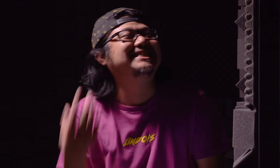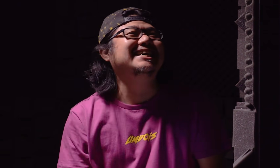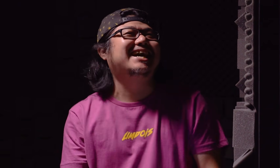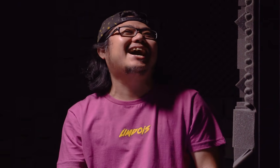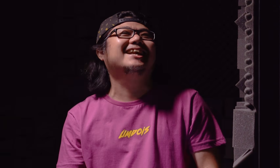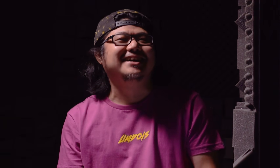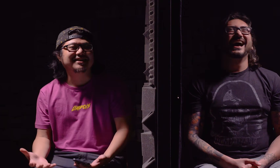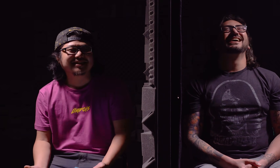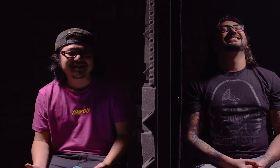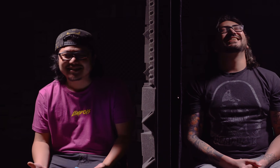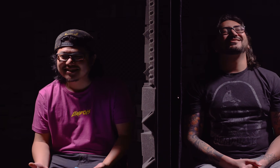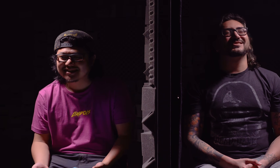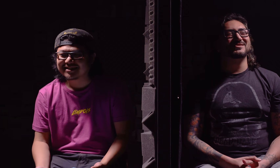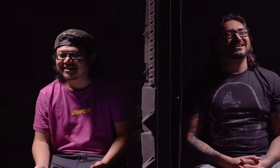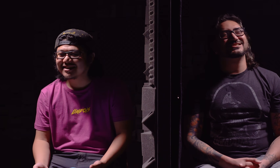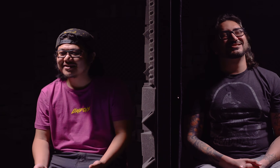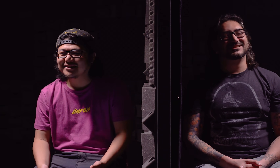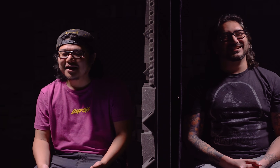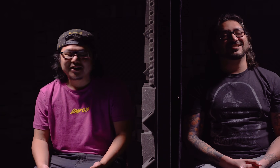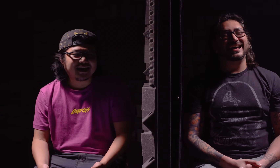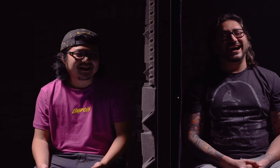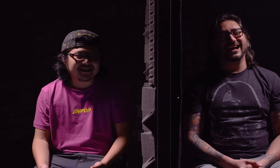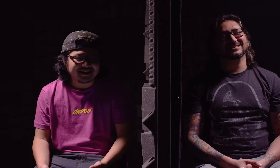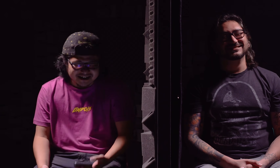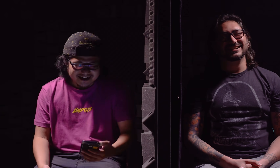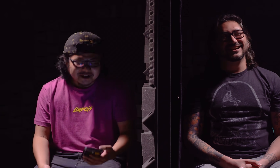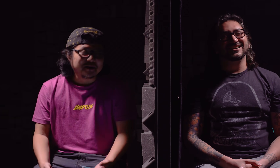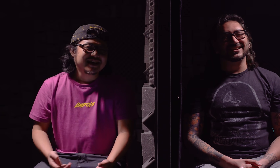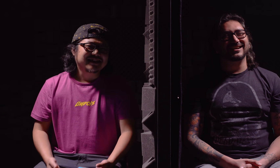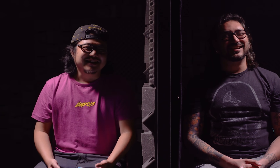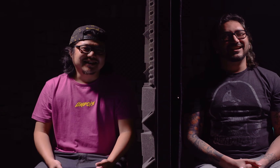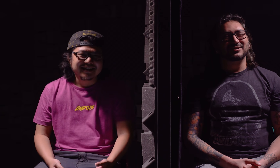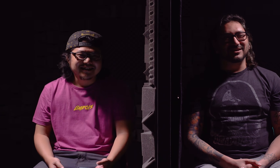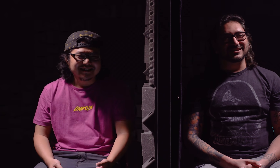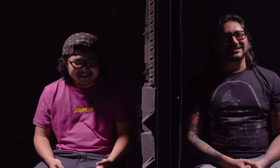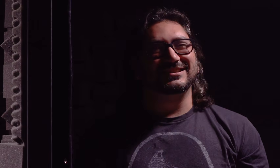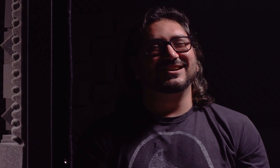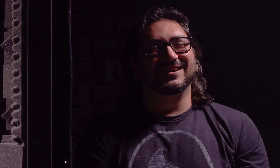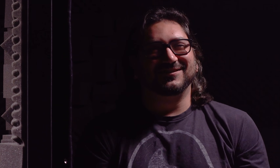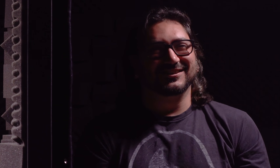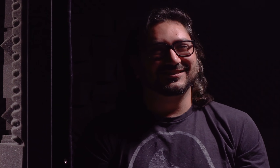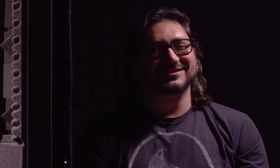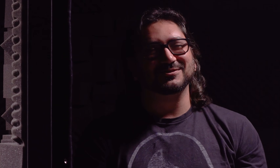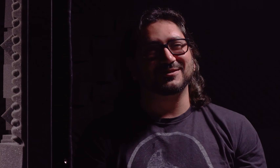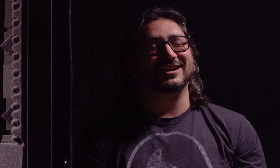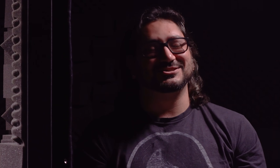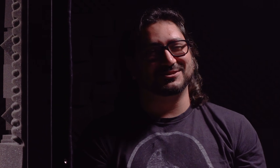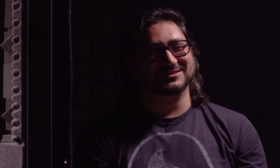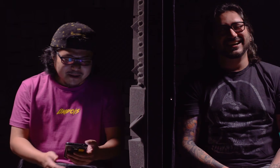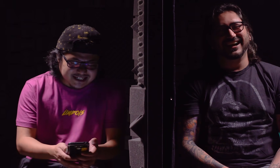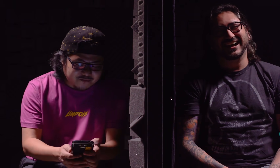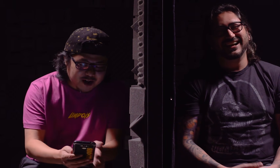Como assim, cara? Tirei a foto com o meu cachorro, mano. Eu li errado. Eu li... Jonas, tira uma foto sua